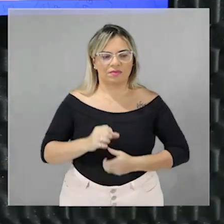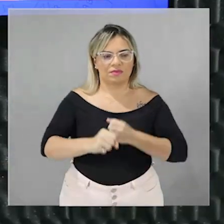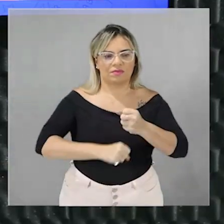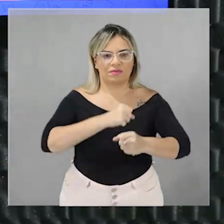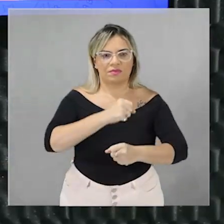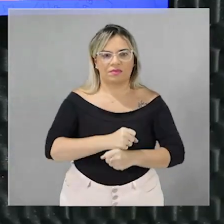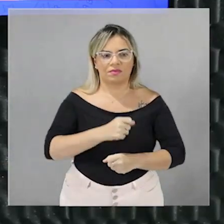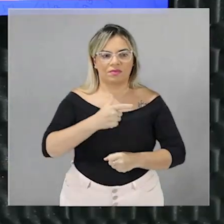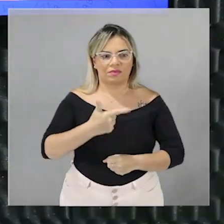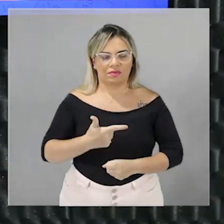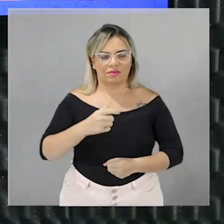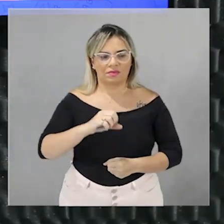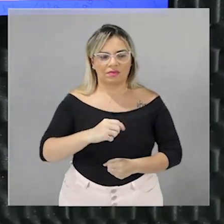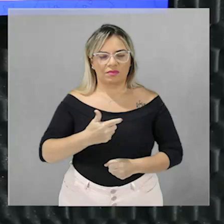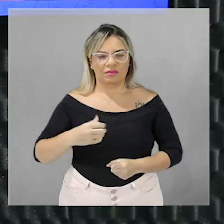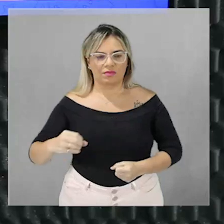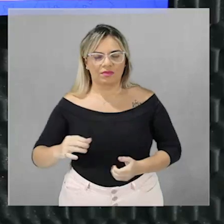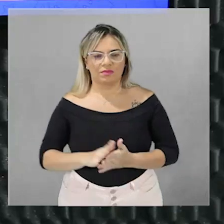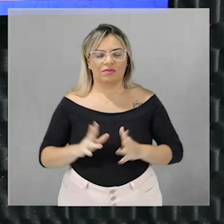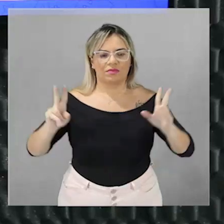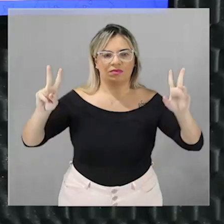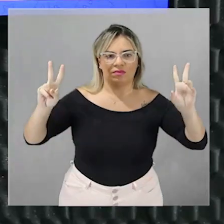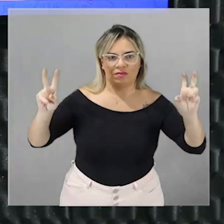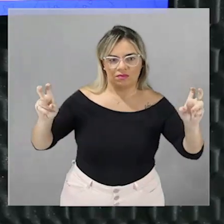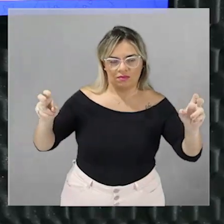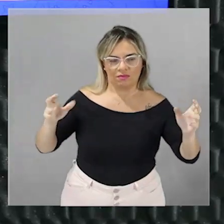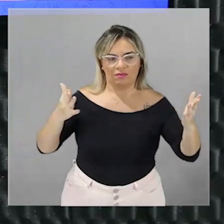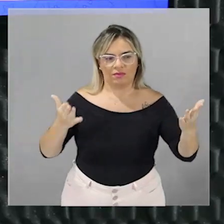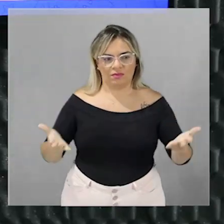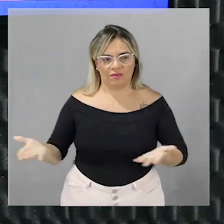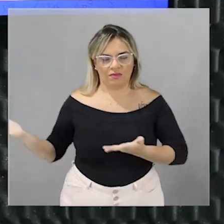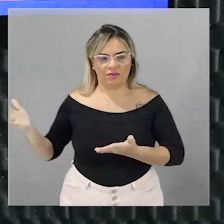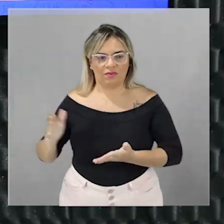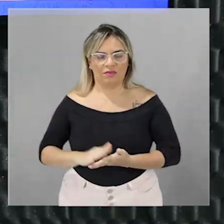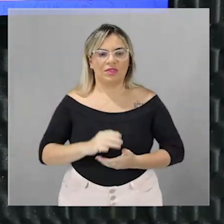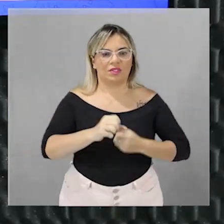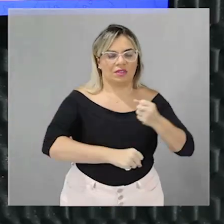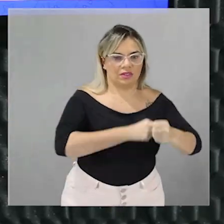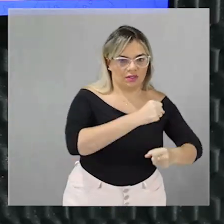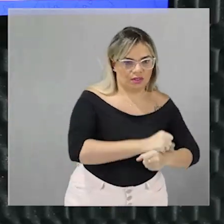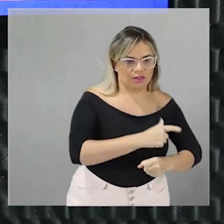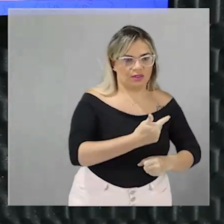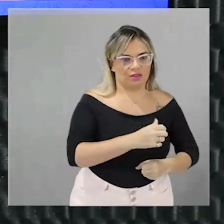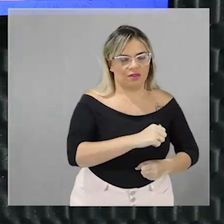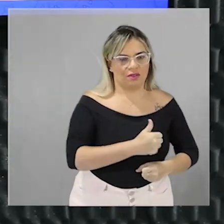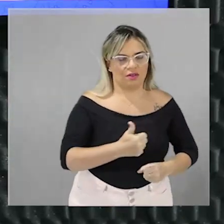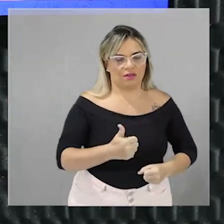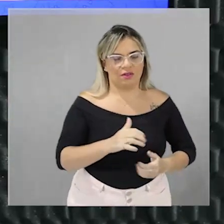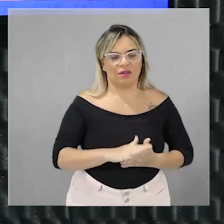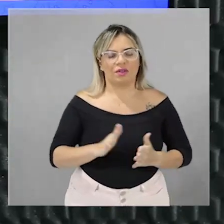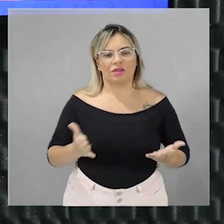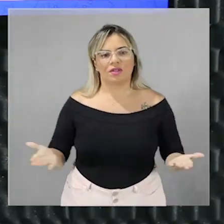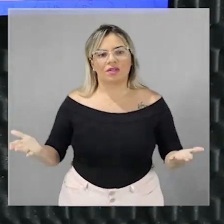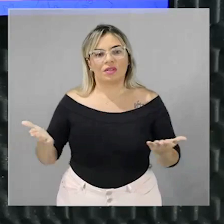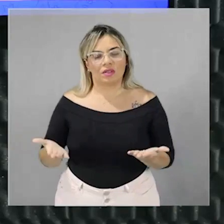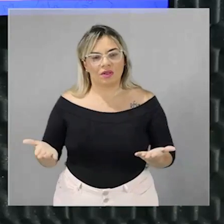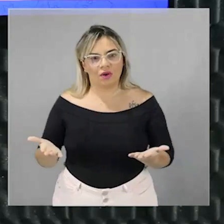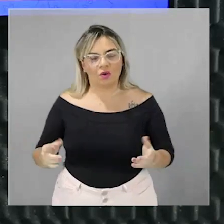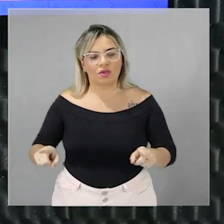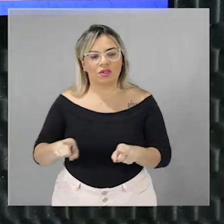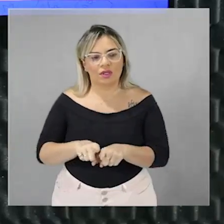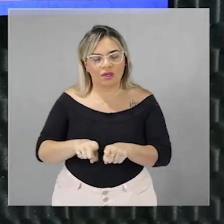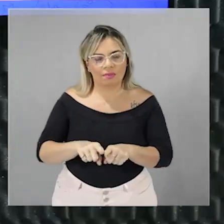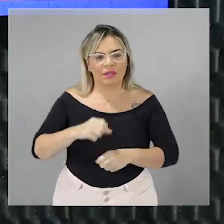tu tá percebendo como é uma temática que o Enem está cobrando bastante. Caiu em 2021 a última prova, caiu em 2020 também,